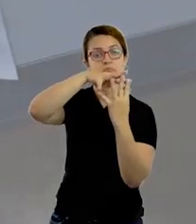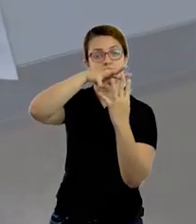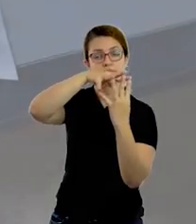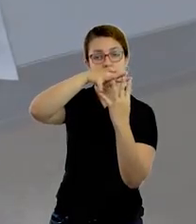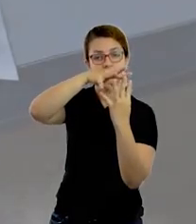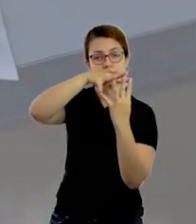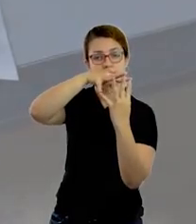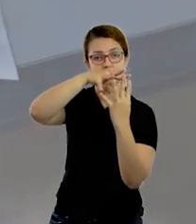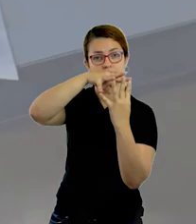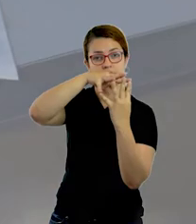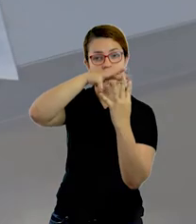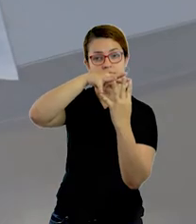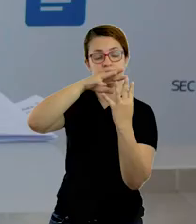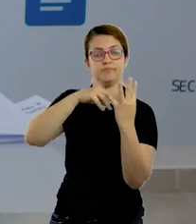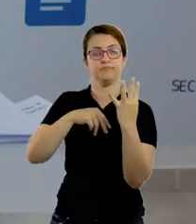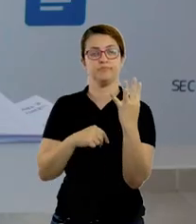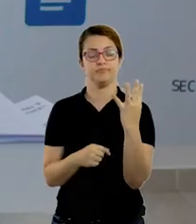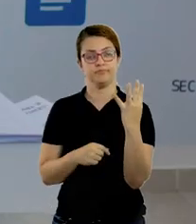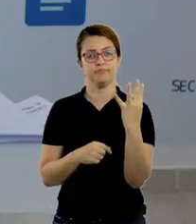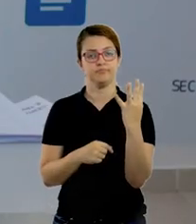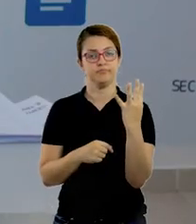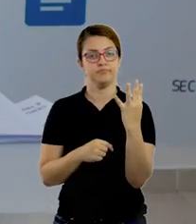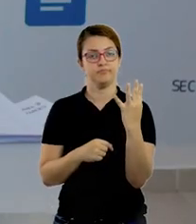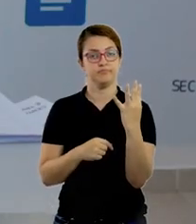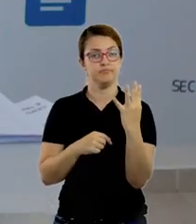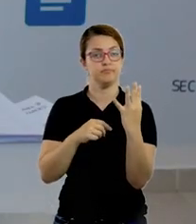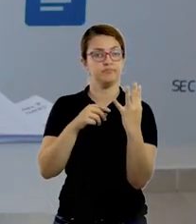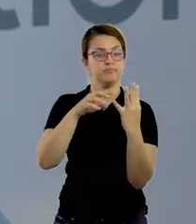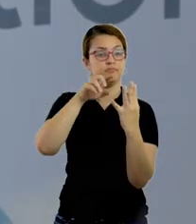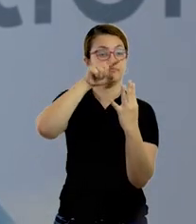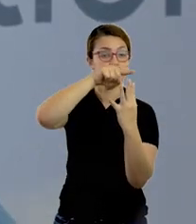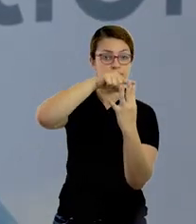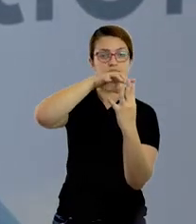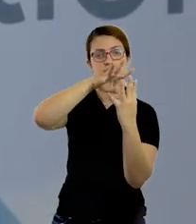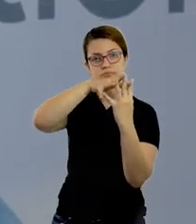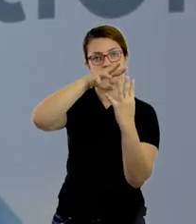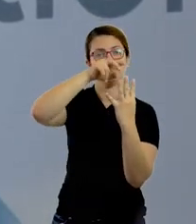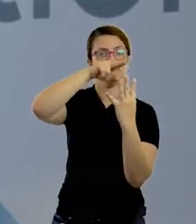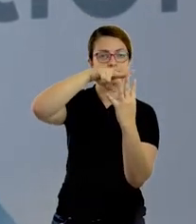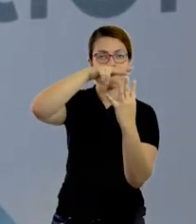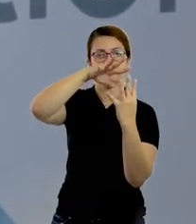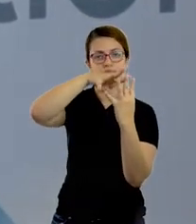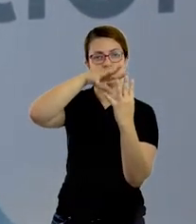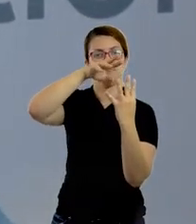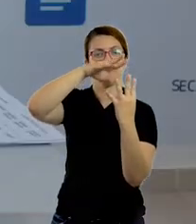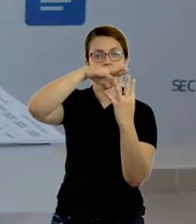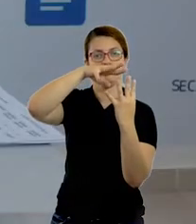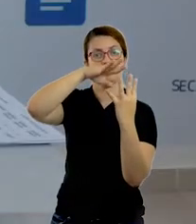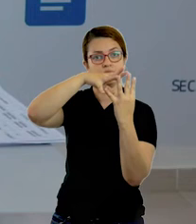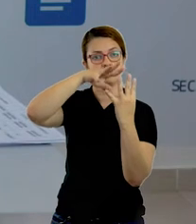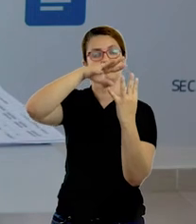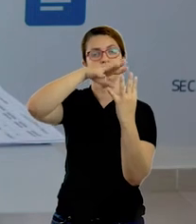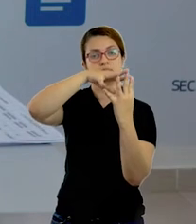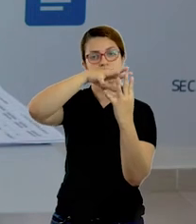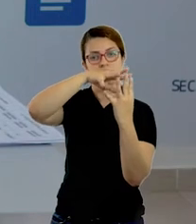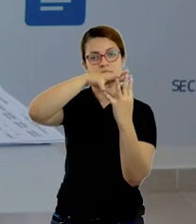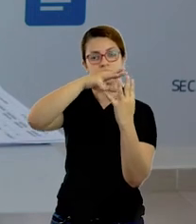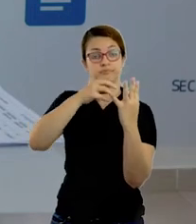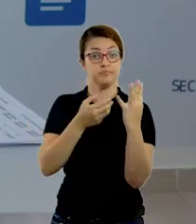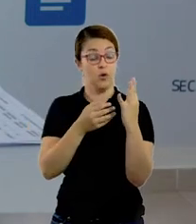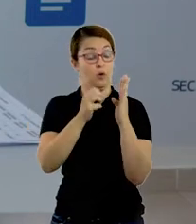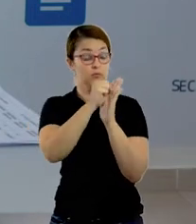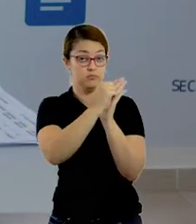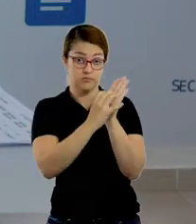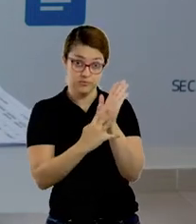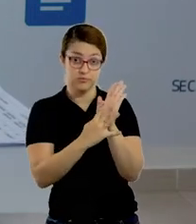milhar, dezena de milhar e centena de milhar. Então, vamos para a atividade. Eu trouxe um exemplo para